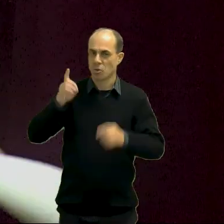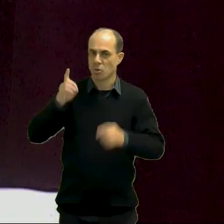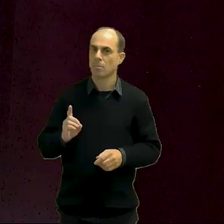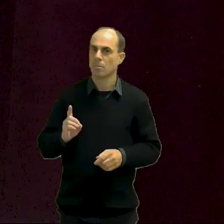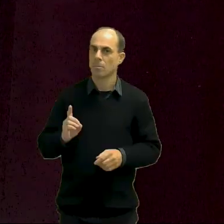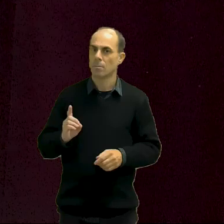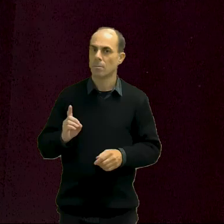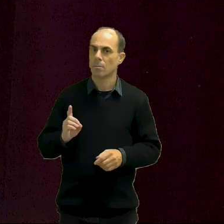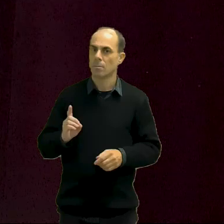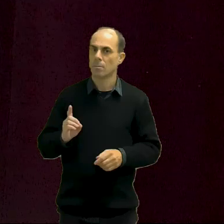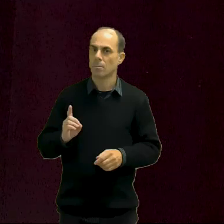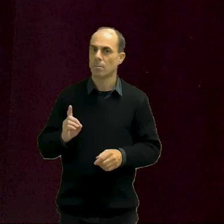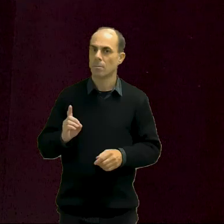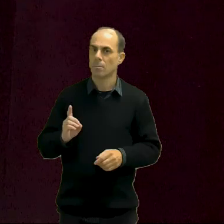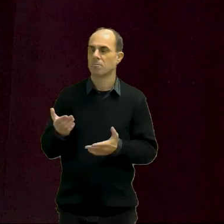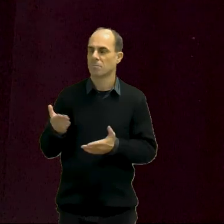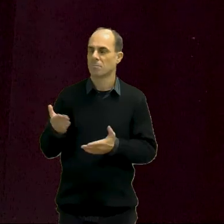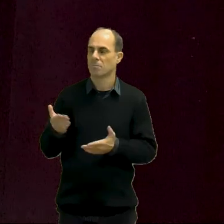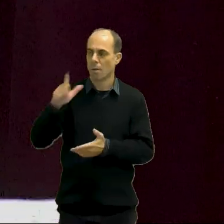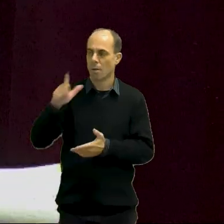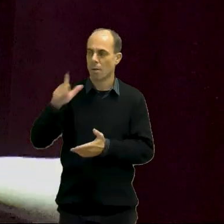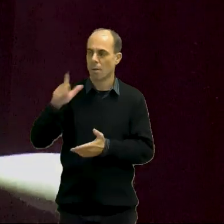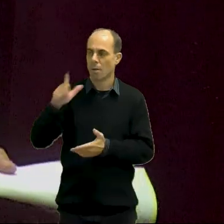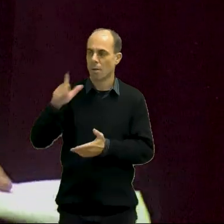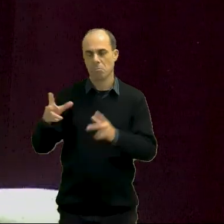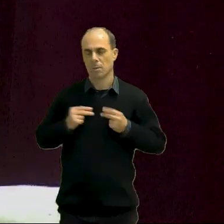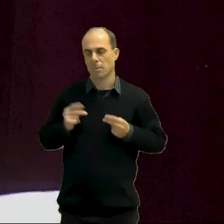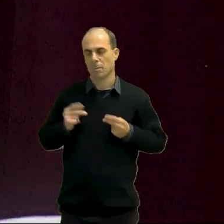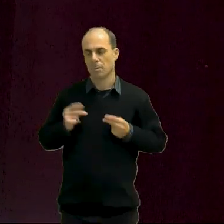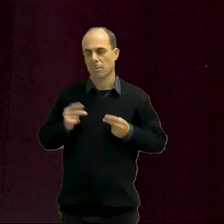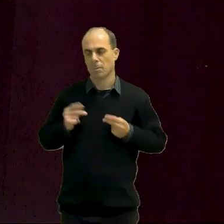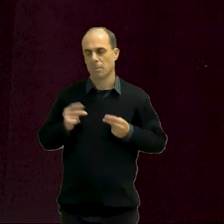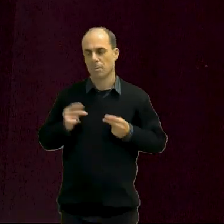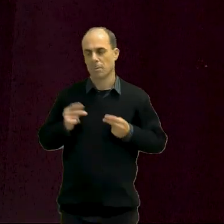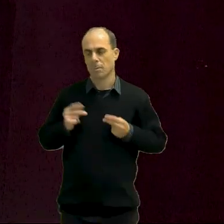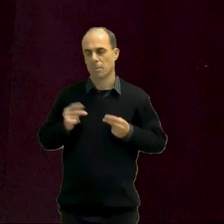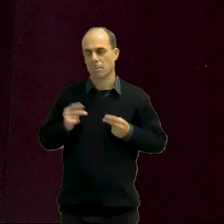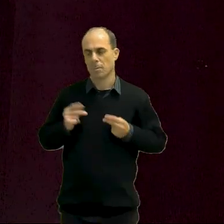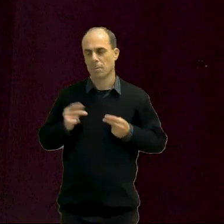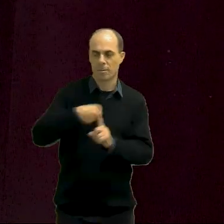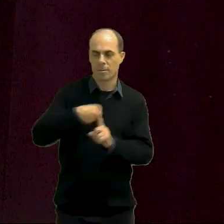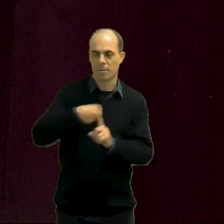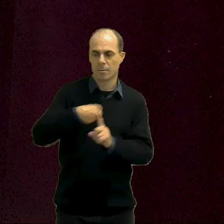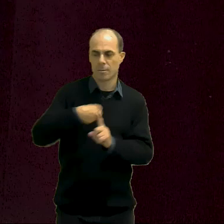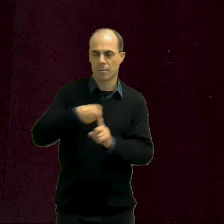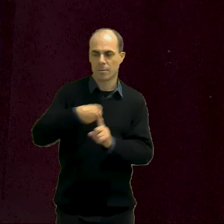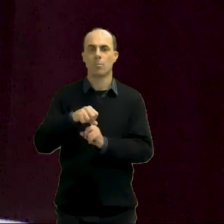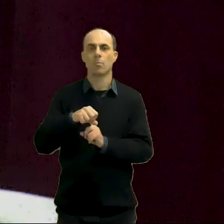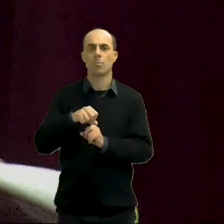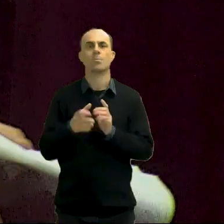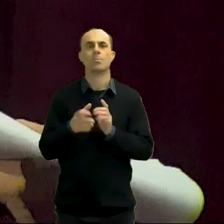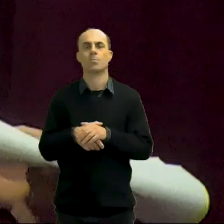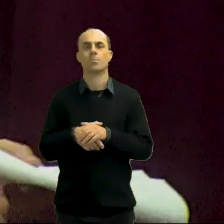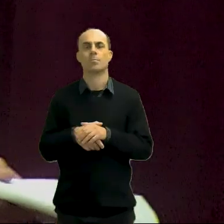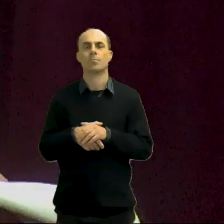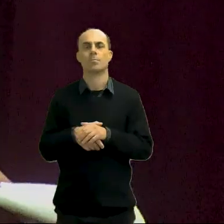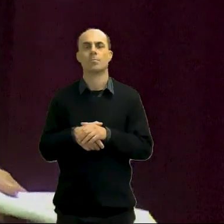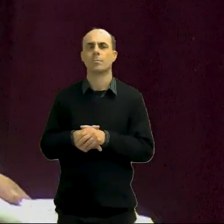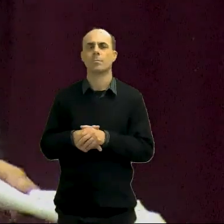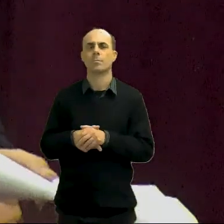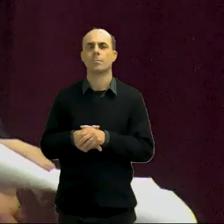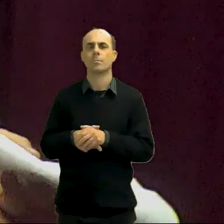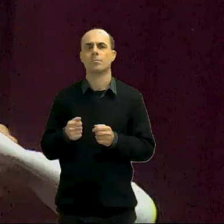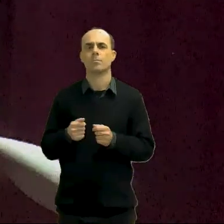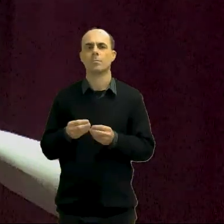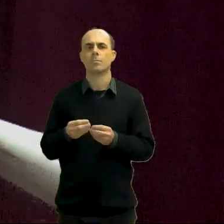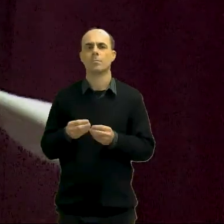merecido prêmio e foi pelo seu trabalho na área social eh você pode eh nos